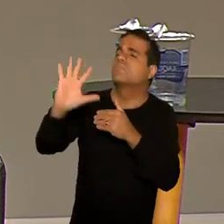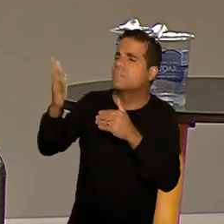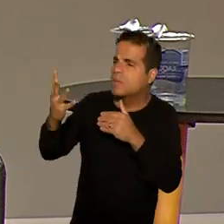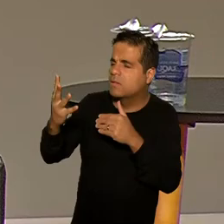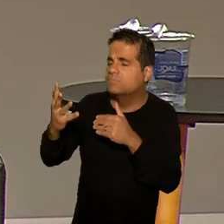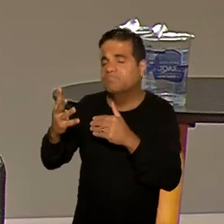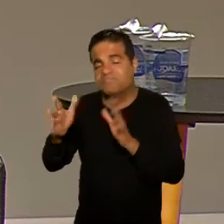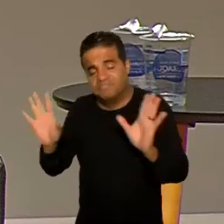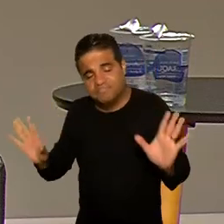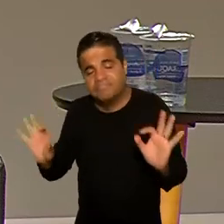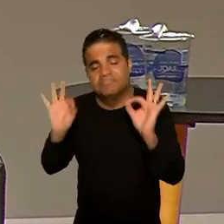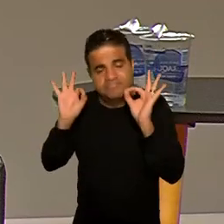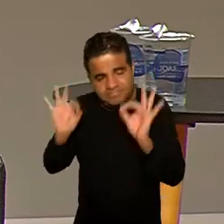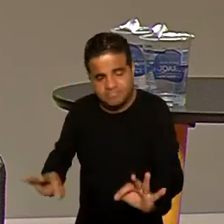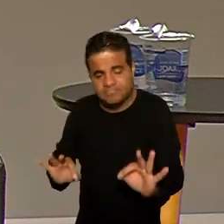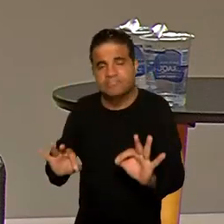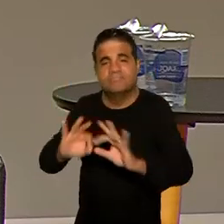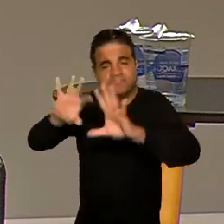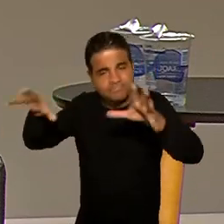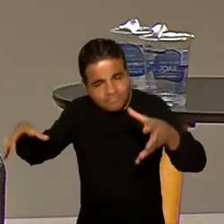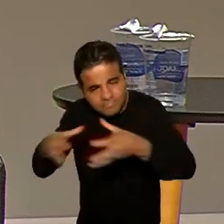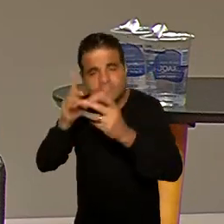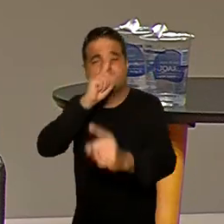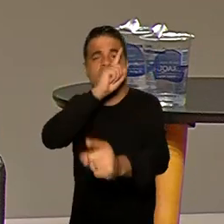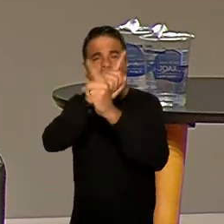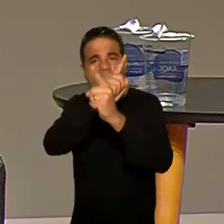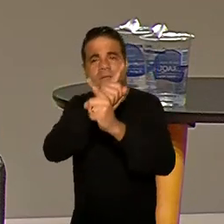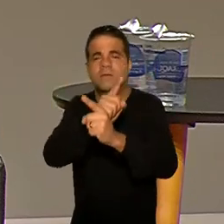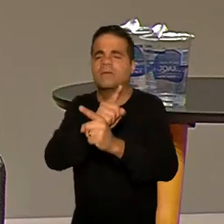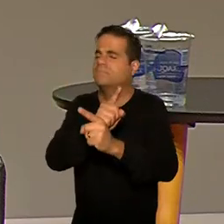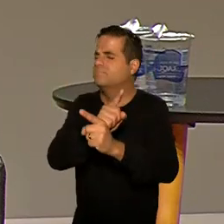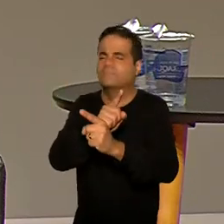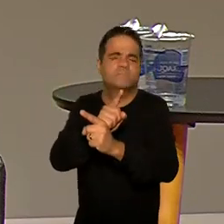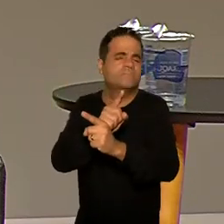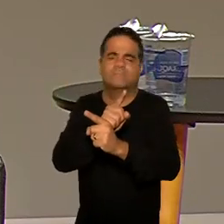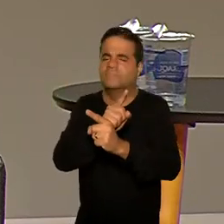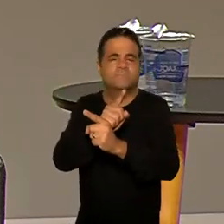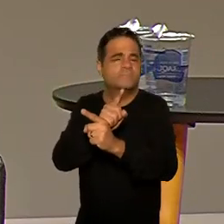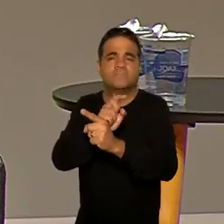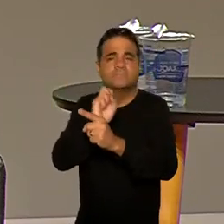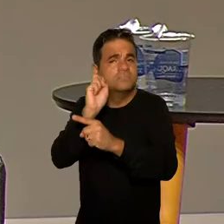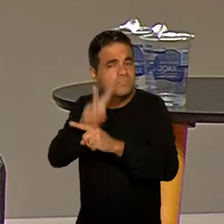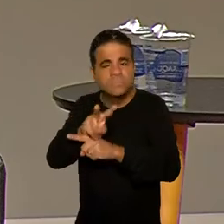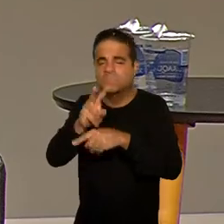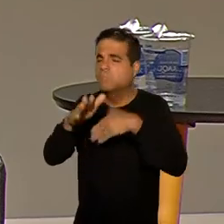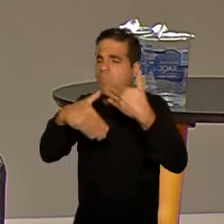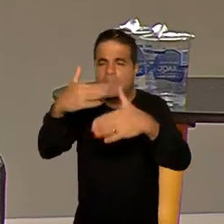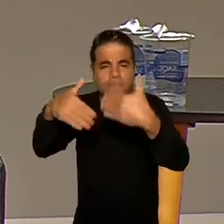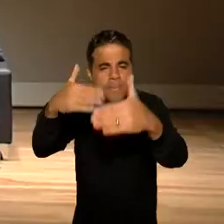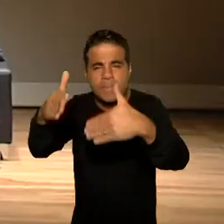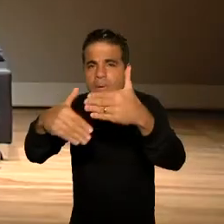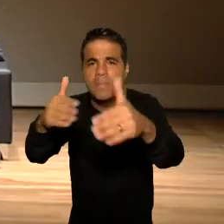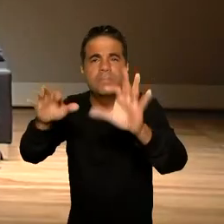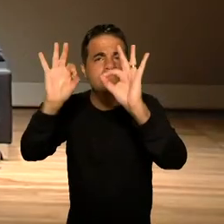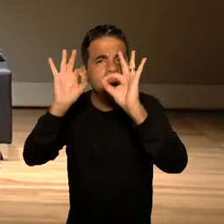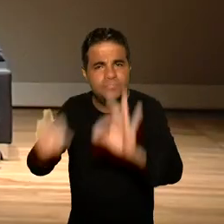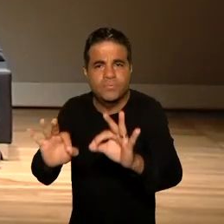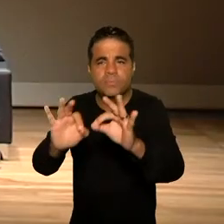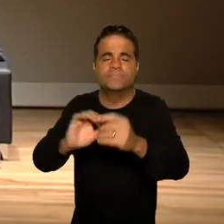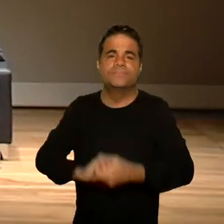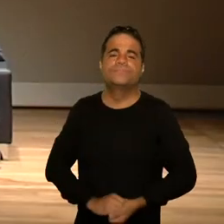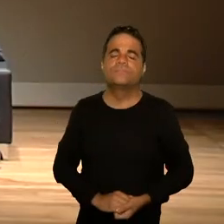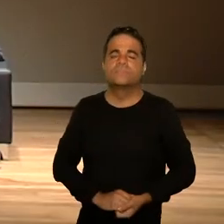é o porvir daquele encontro aí coisas podem vir a ocorrer do meu ponto de vista